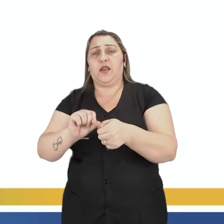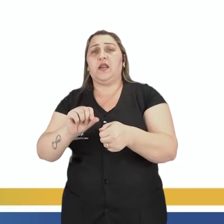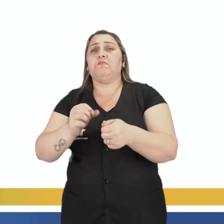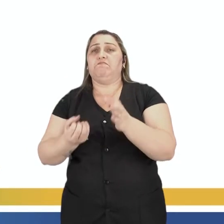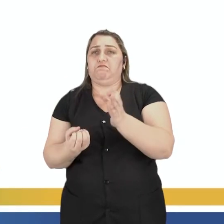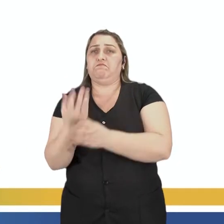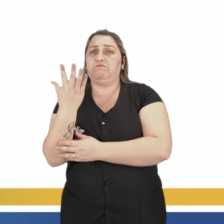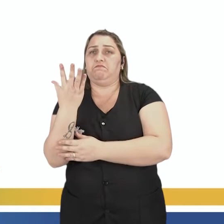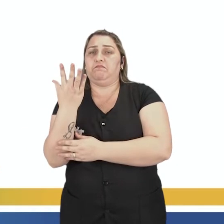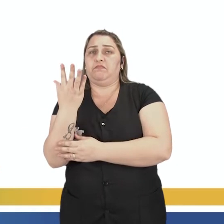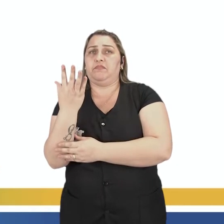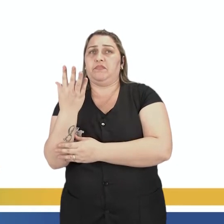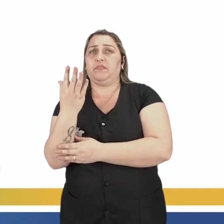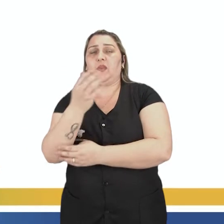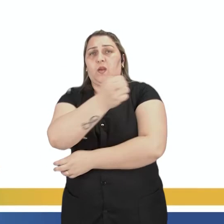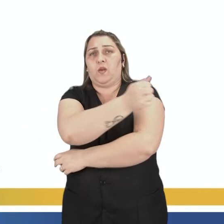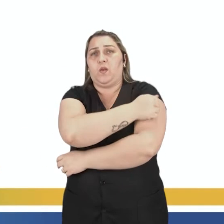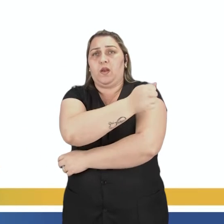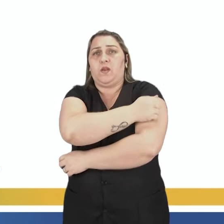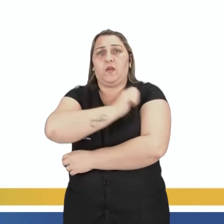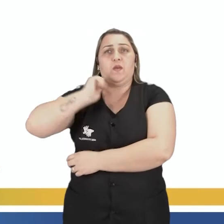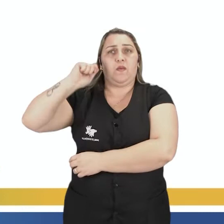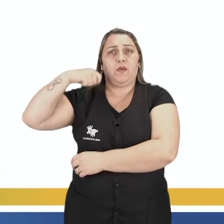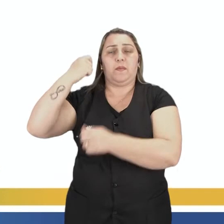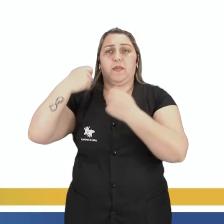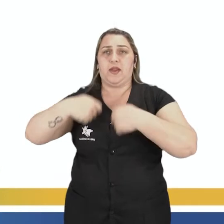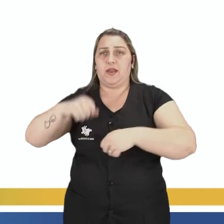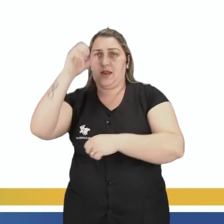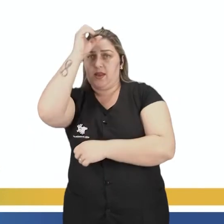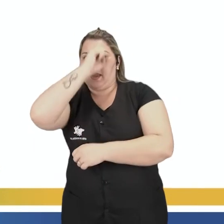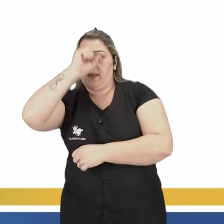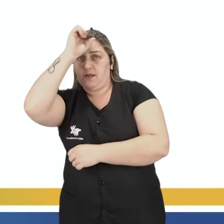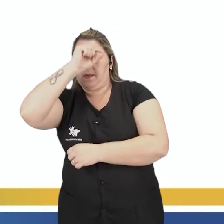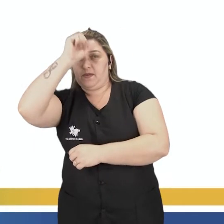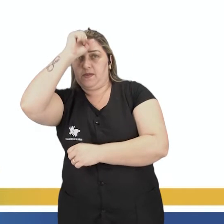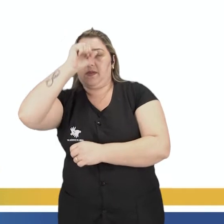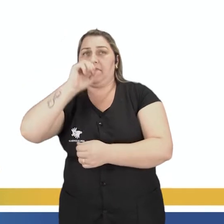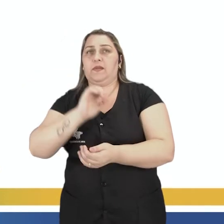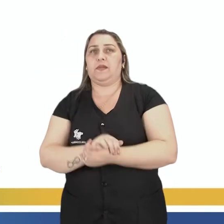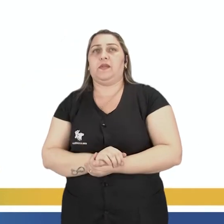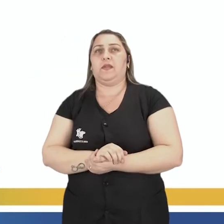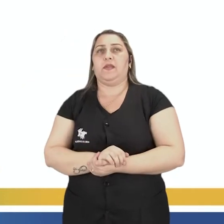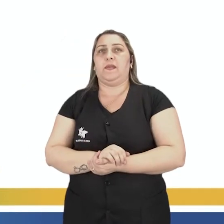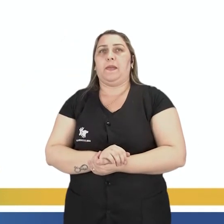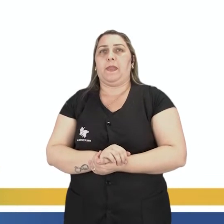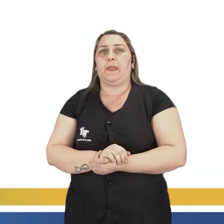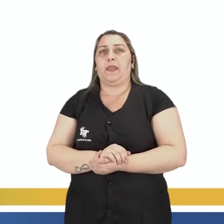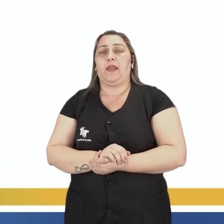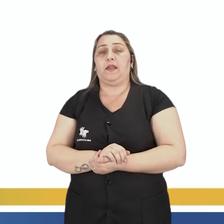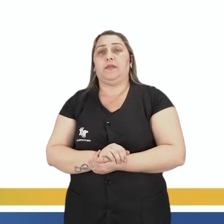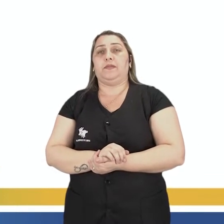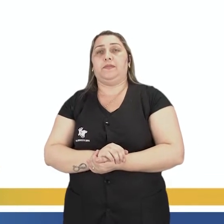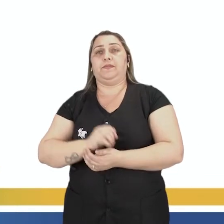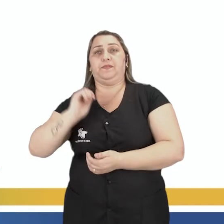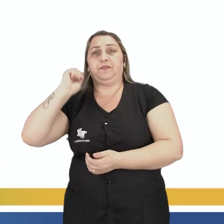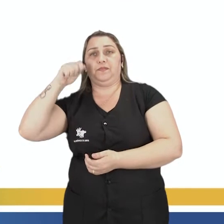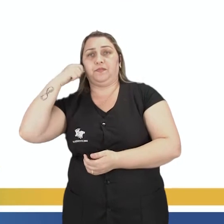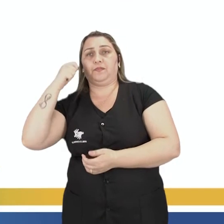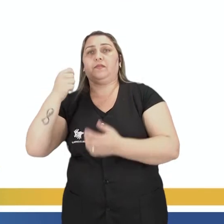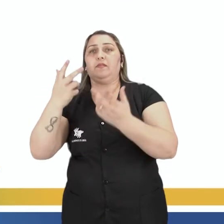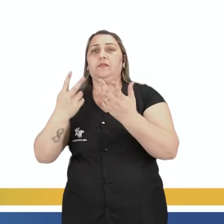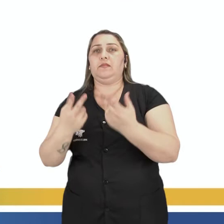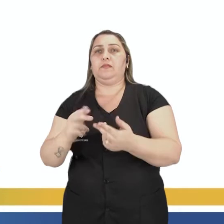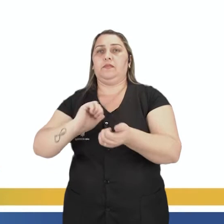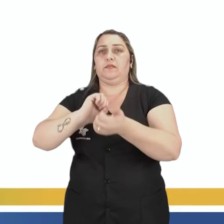produzir? O aluno-ator deve aprender que, como atuar, assim como no jogo,